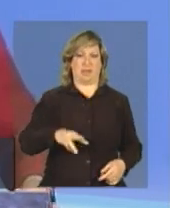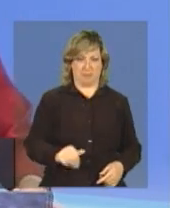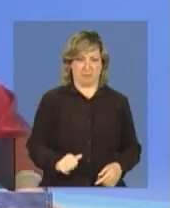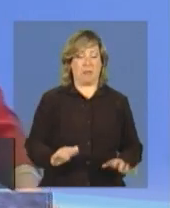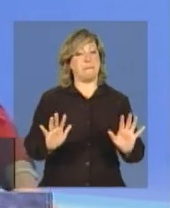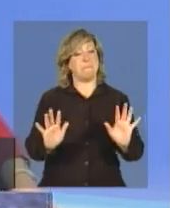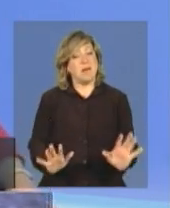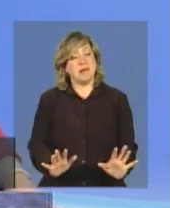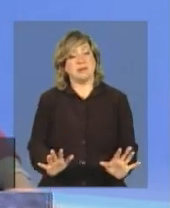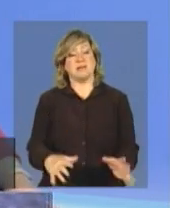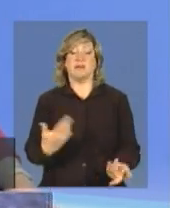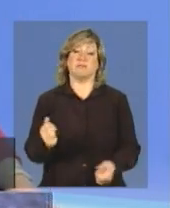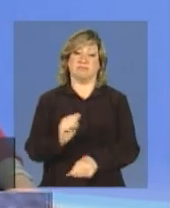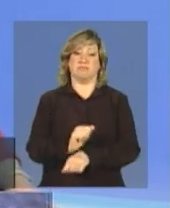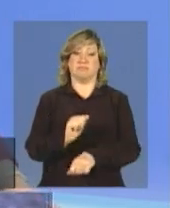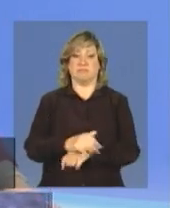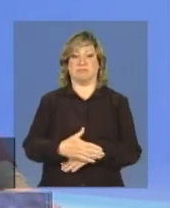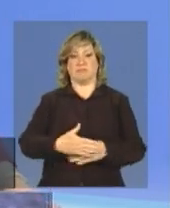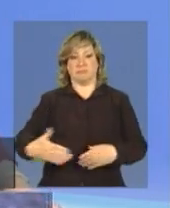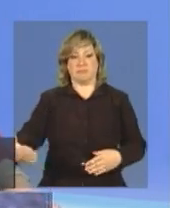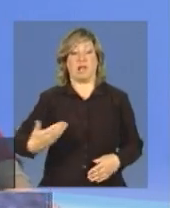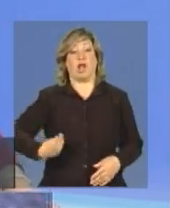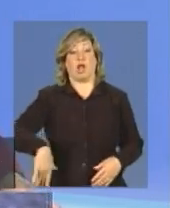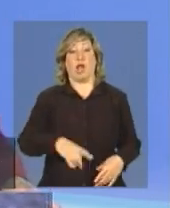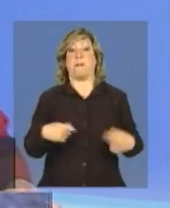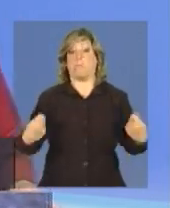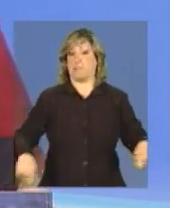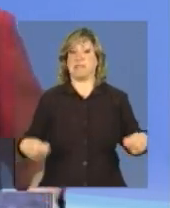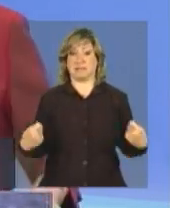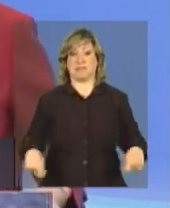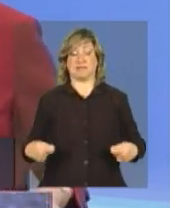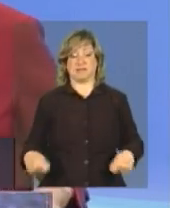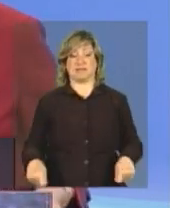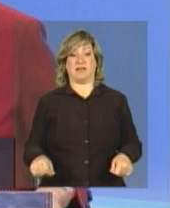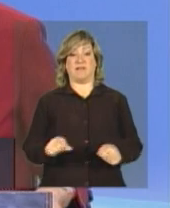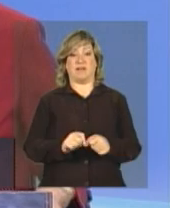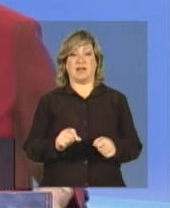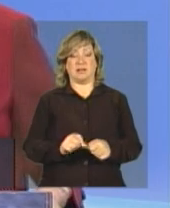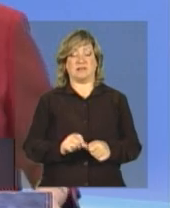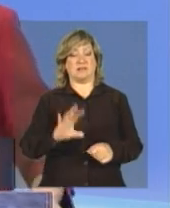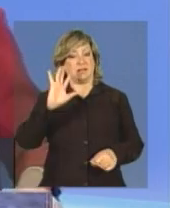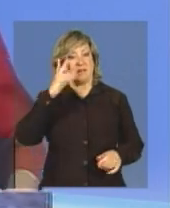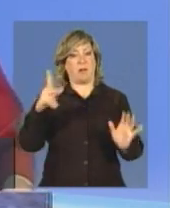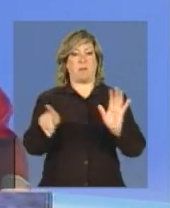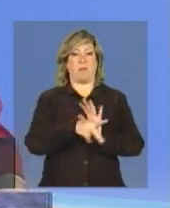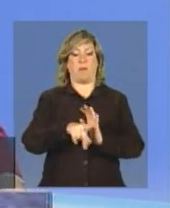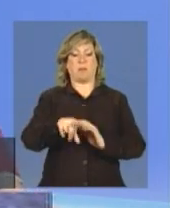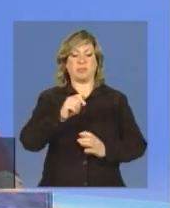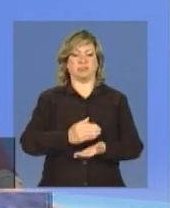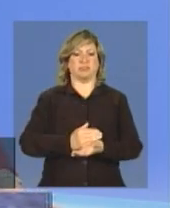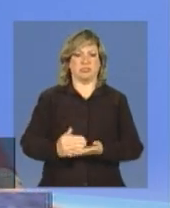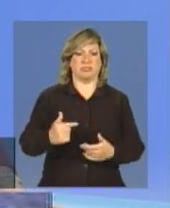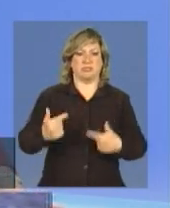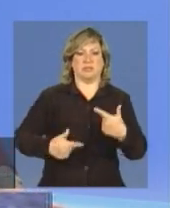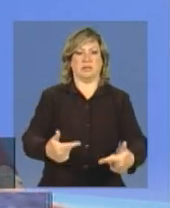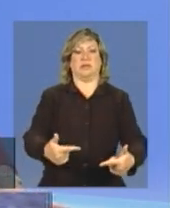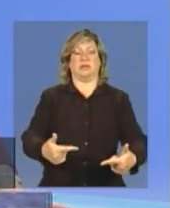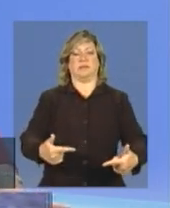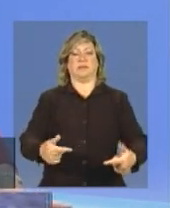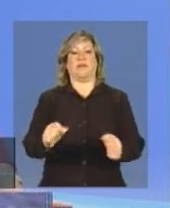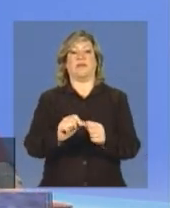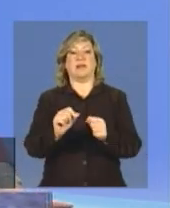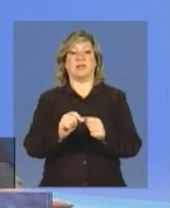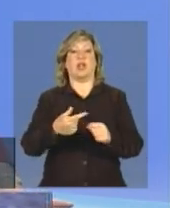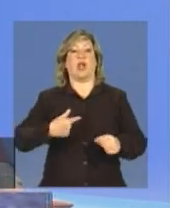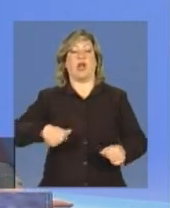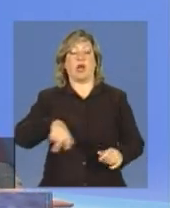Mas, enquanto isso, nós temos de tomar as nossas próprias iniciativas e fazer